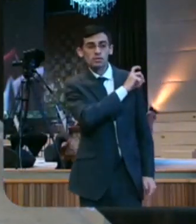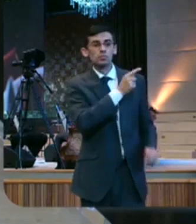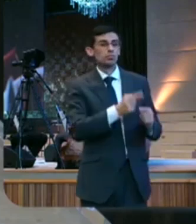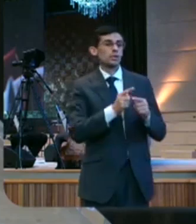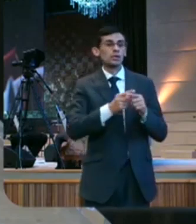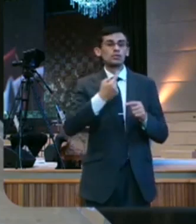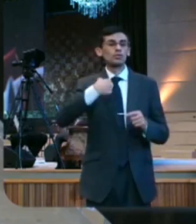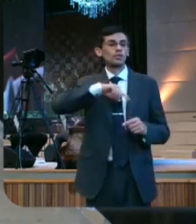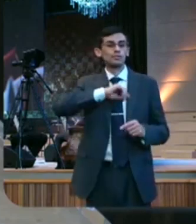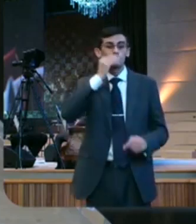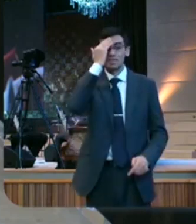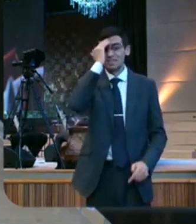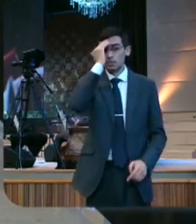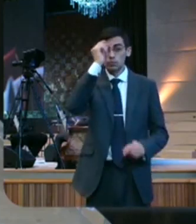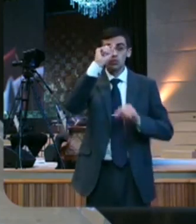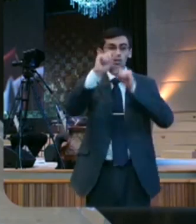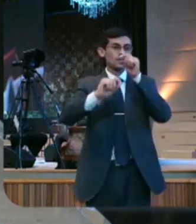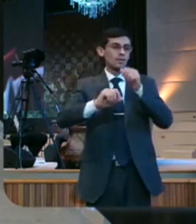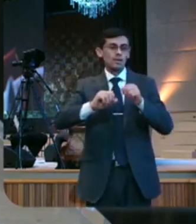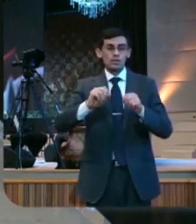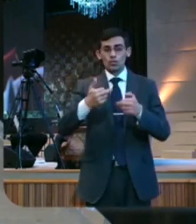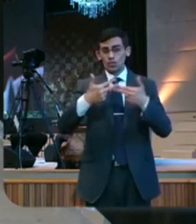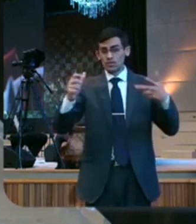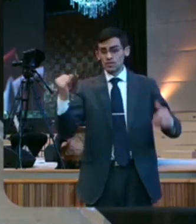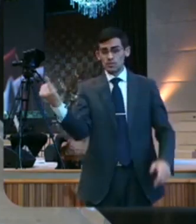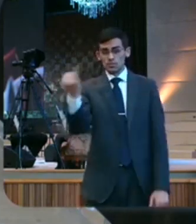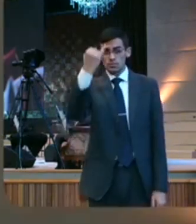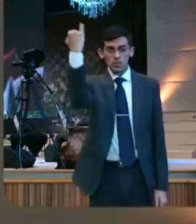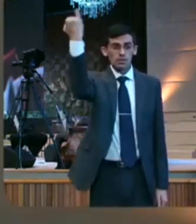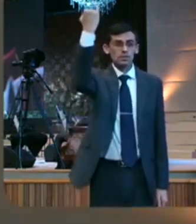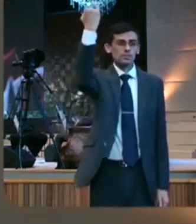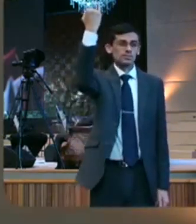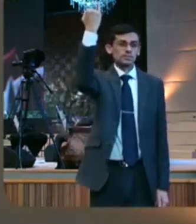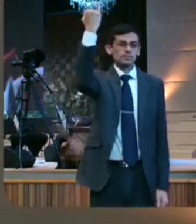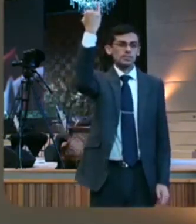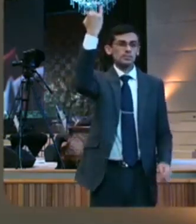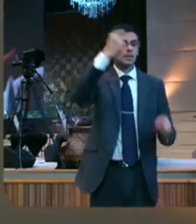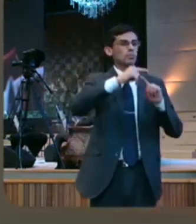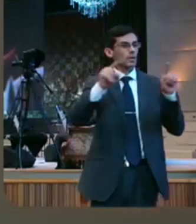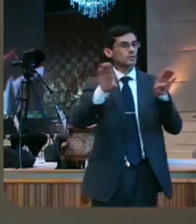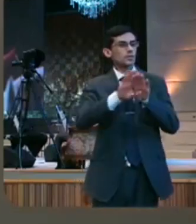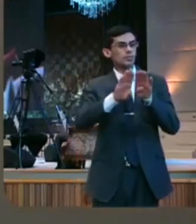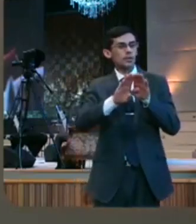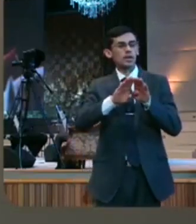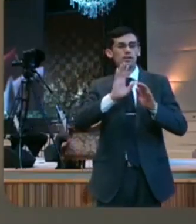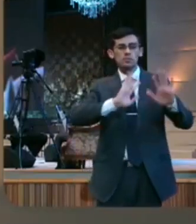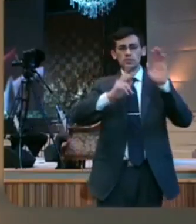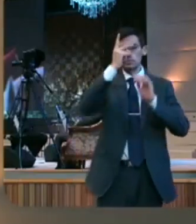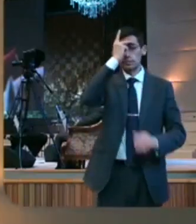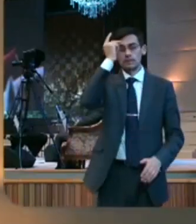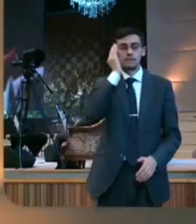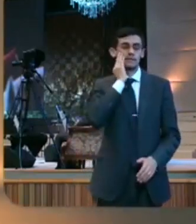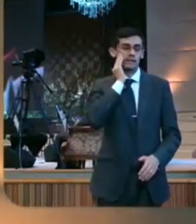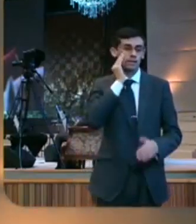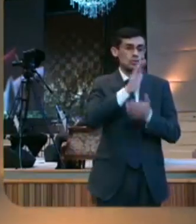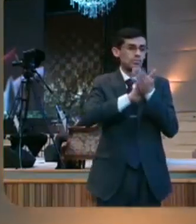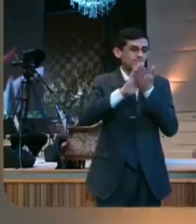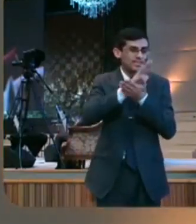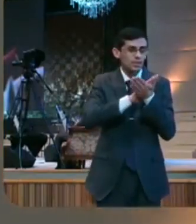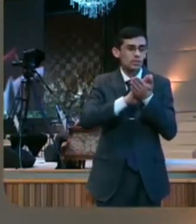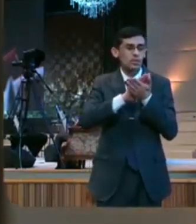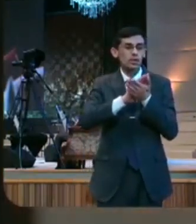compreendeu o princípio. E outra coisa que Deus trabalha muito fortemente no dízimo, que as pessoas não entendem, é